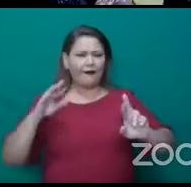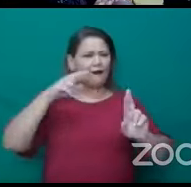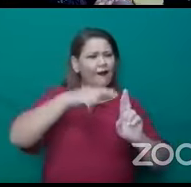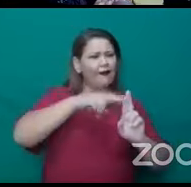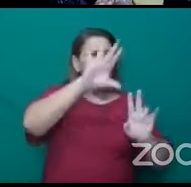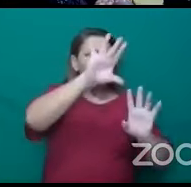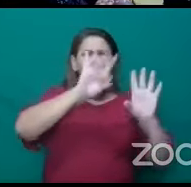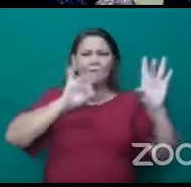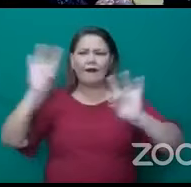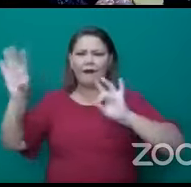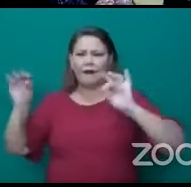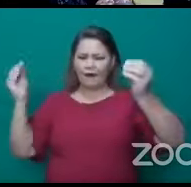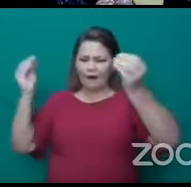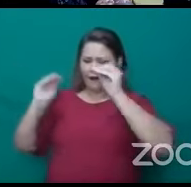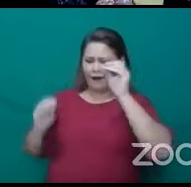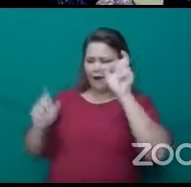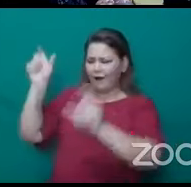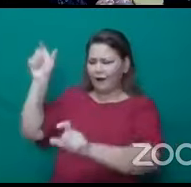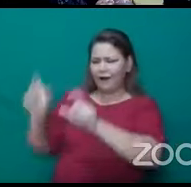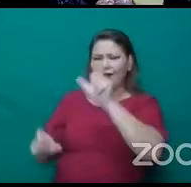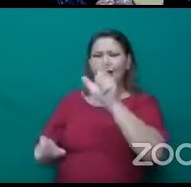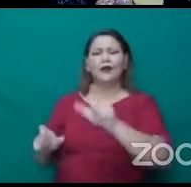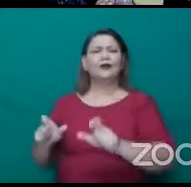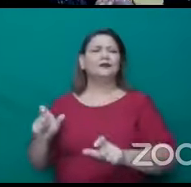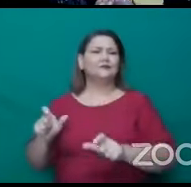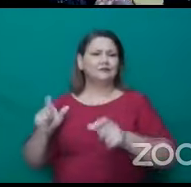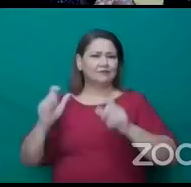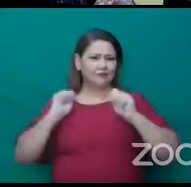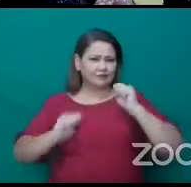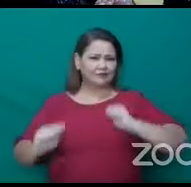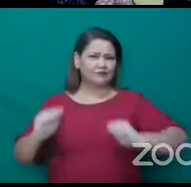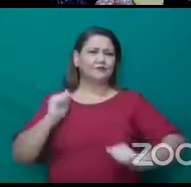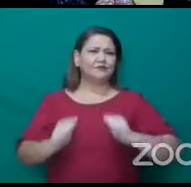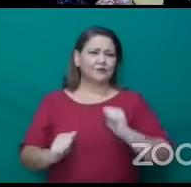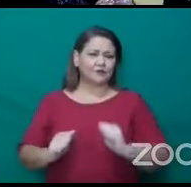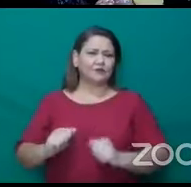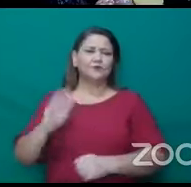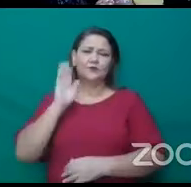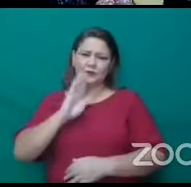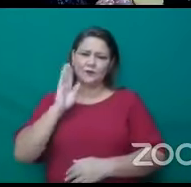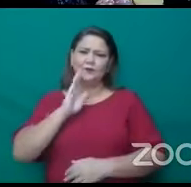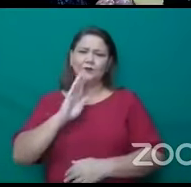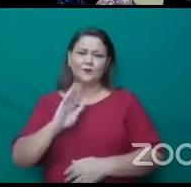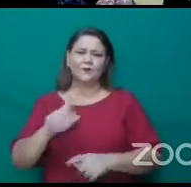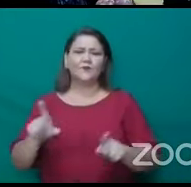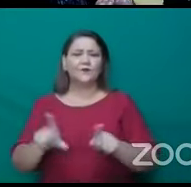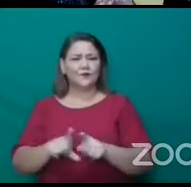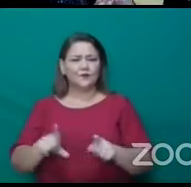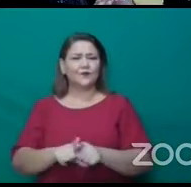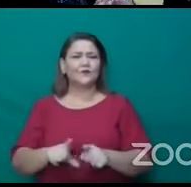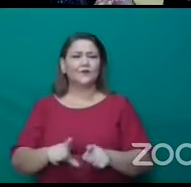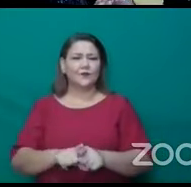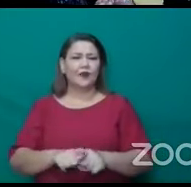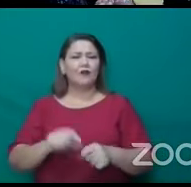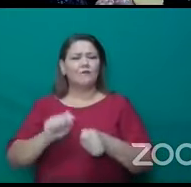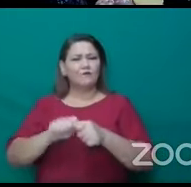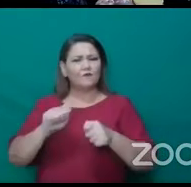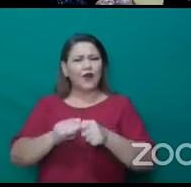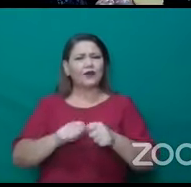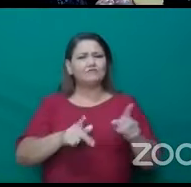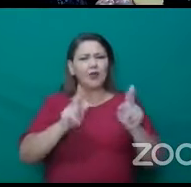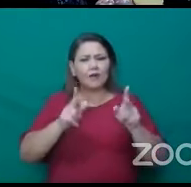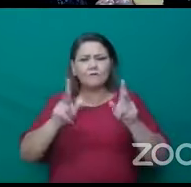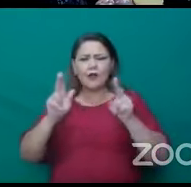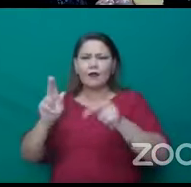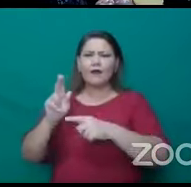o personagem a partir disso. Então, assim, foi muito legal. Inclusive, a decupagem, que quem faz a fotografia é o Gabriel Oliveira. Não sei